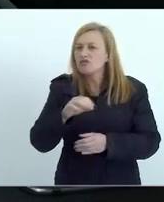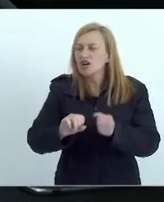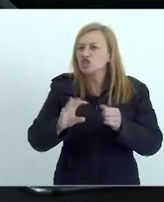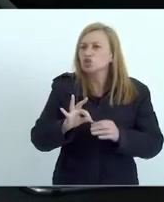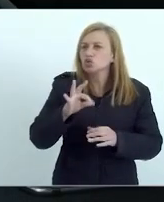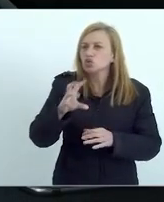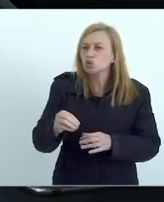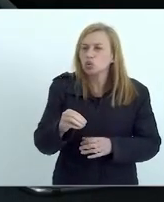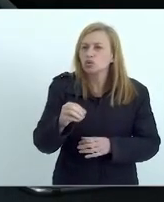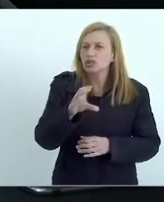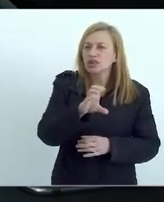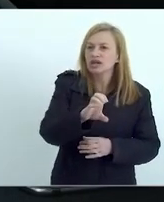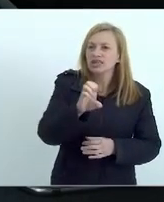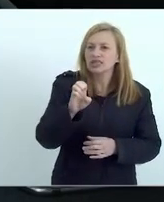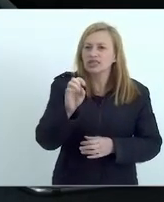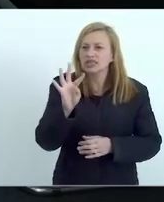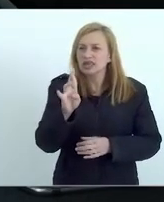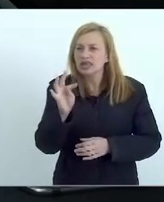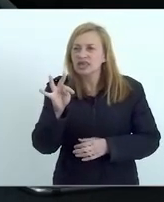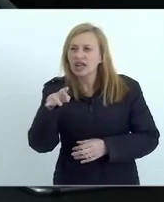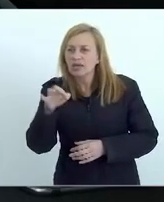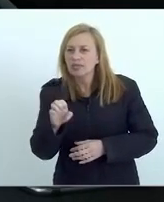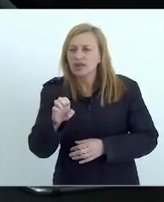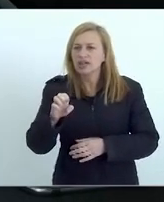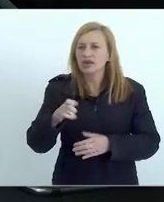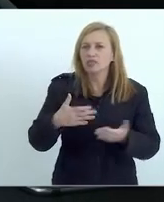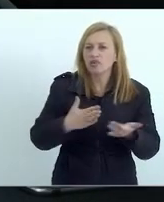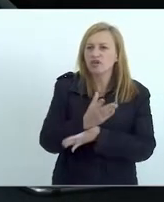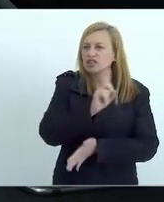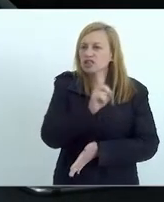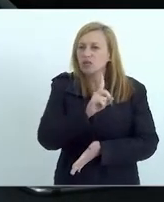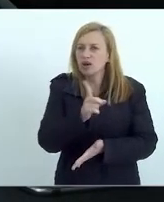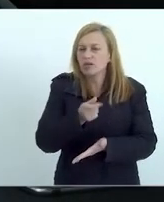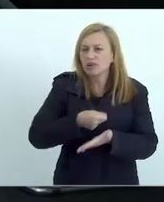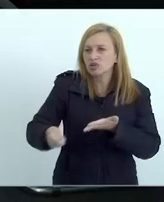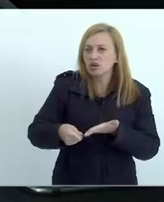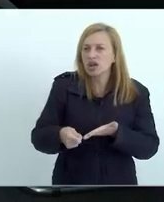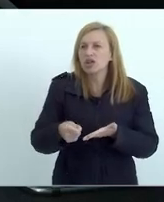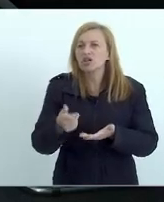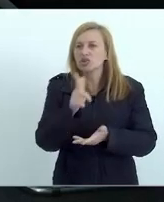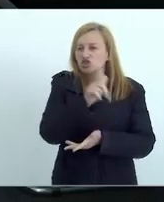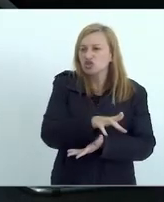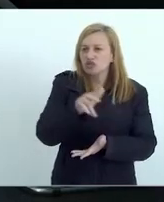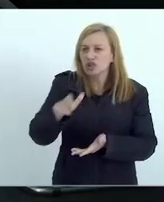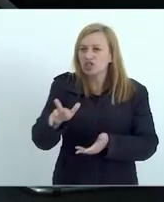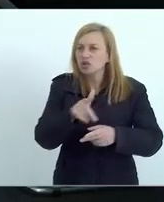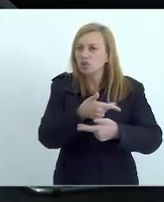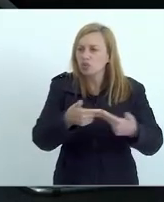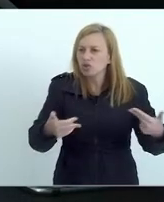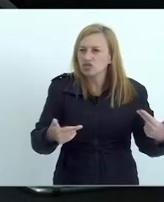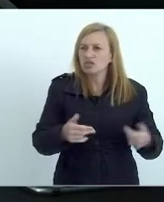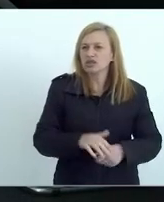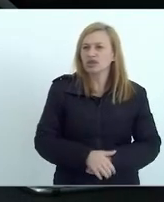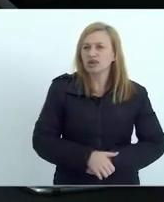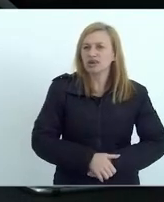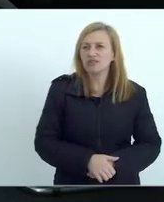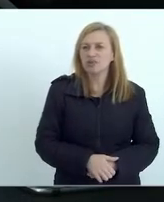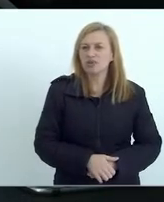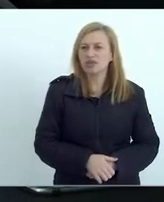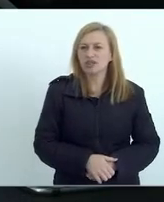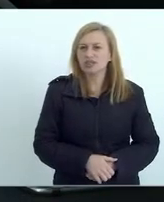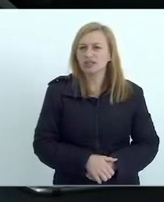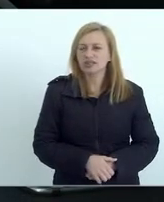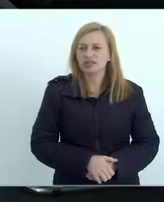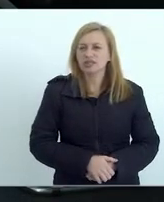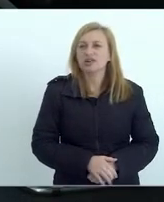o certame e aprovado não é matriculado porque são coisas diferentes são medidas diferentes